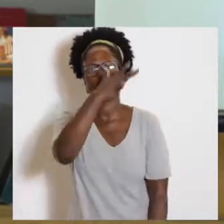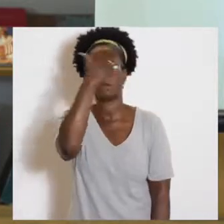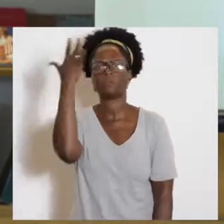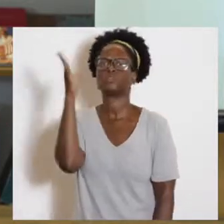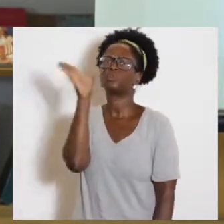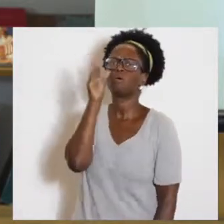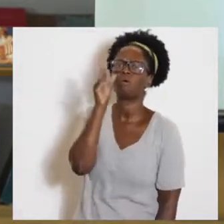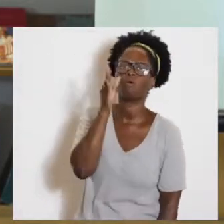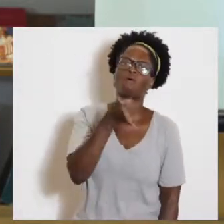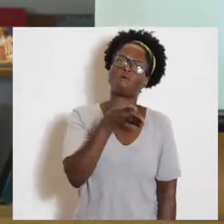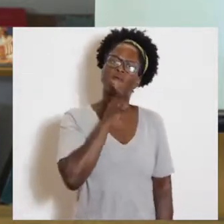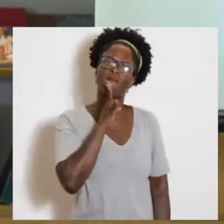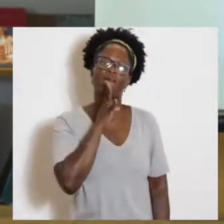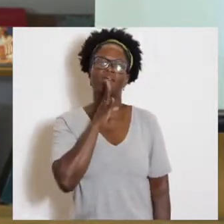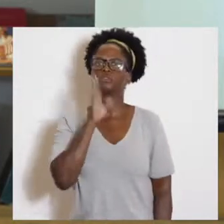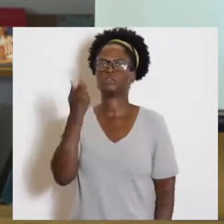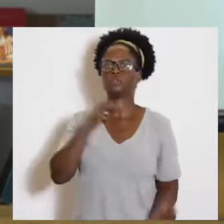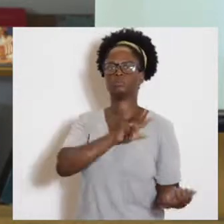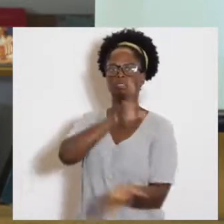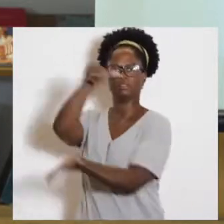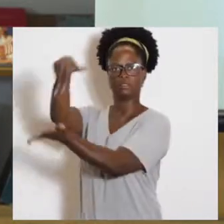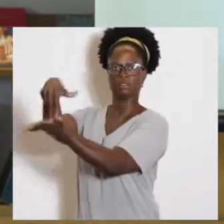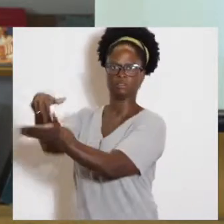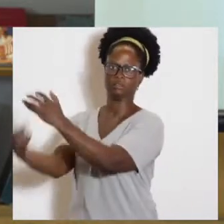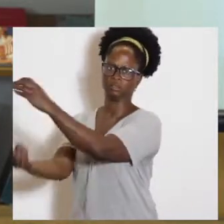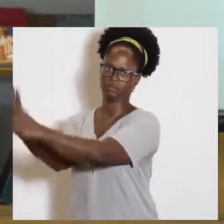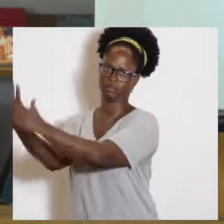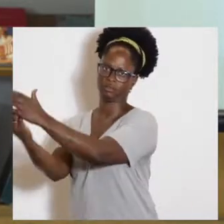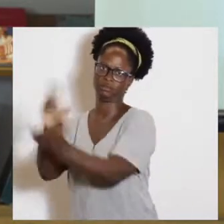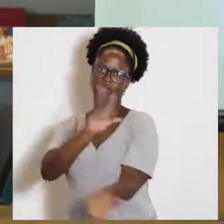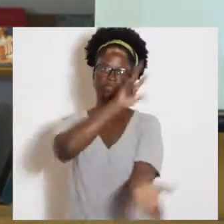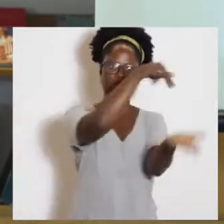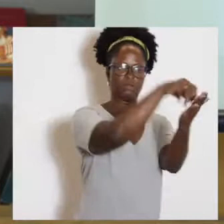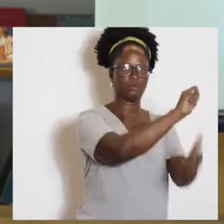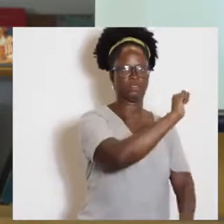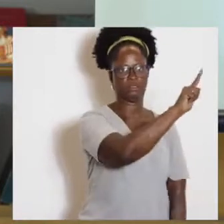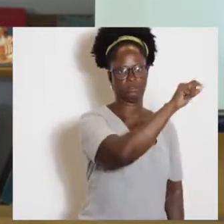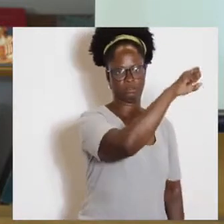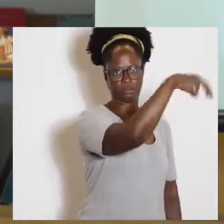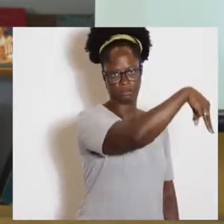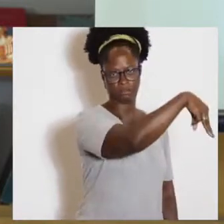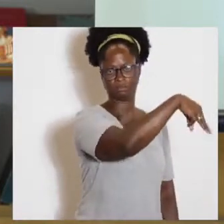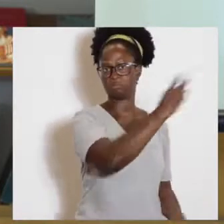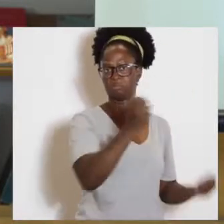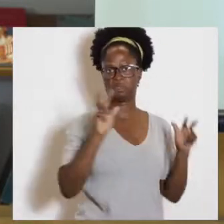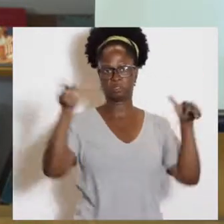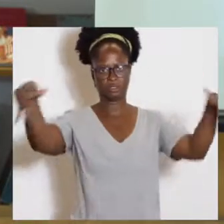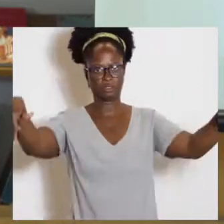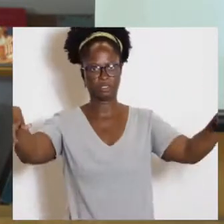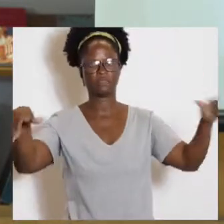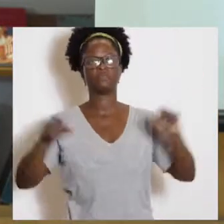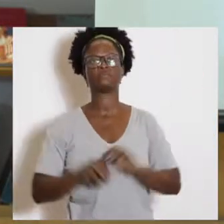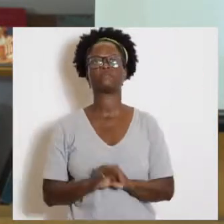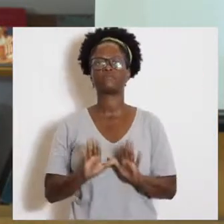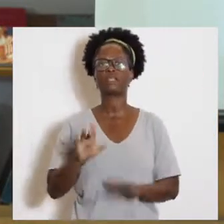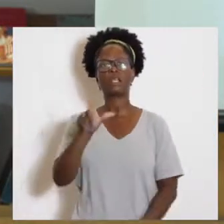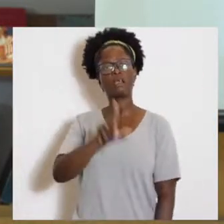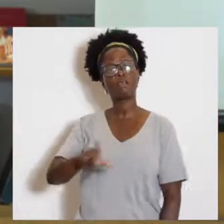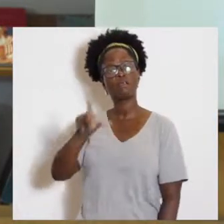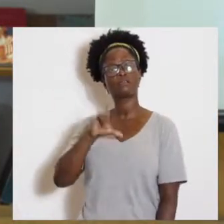acesso a elas sem precisar ir ao saraus e aos lances então essa literatura é fundamentalmente